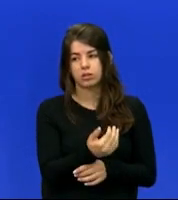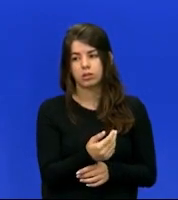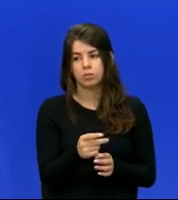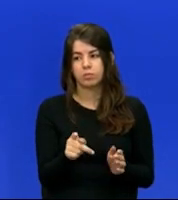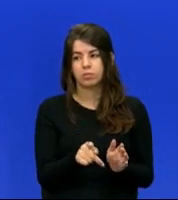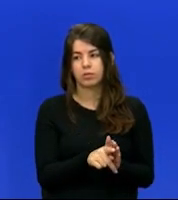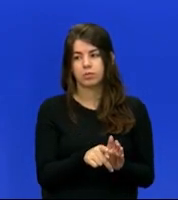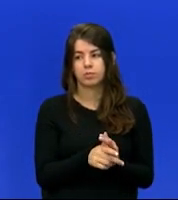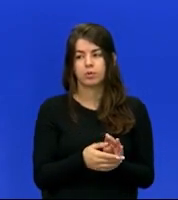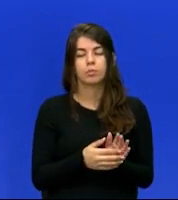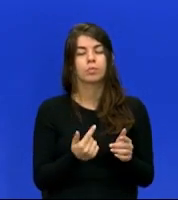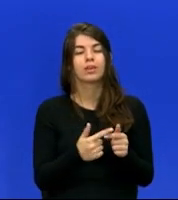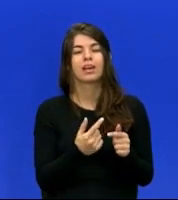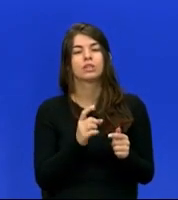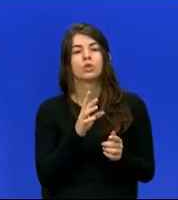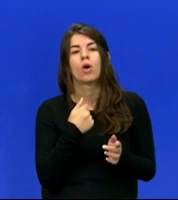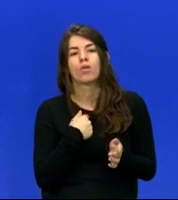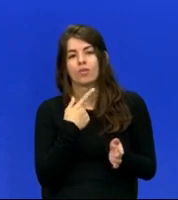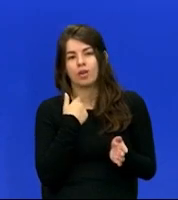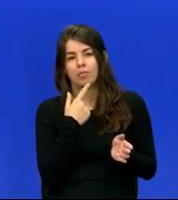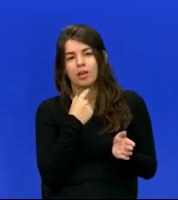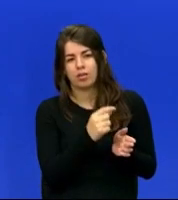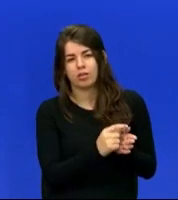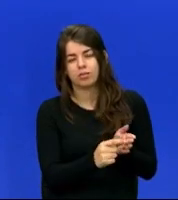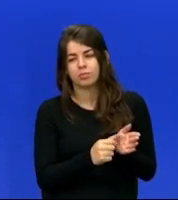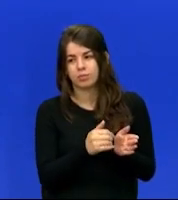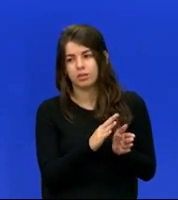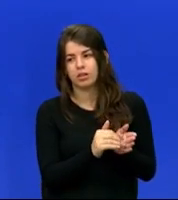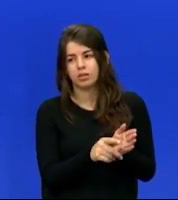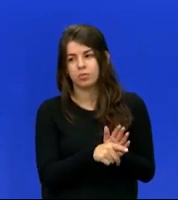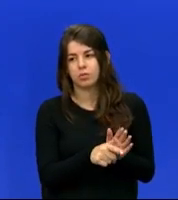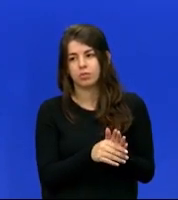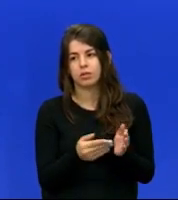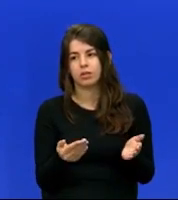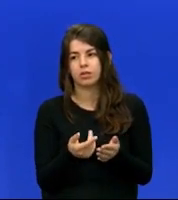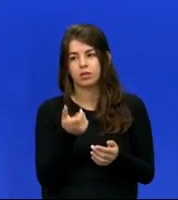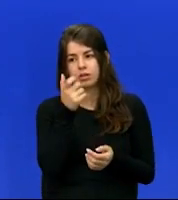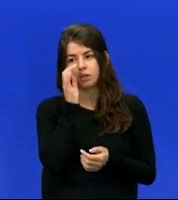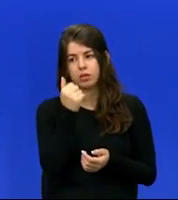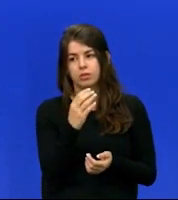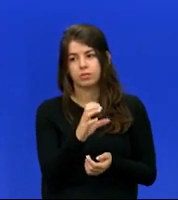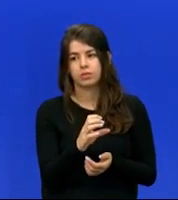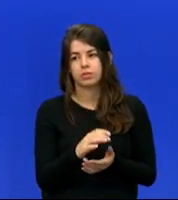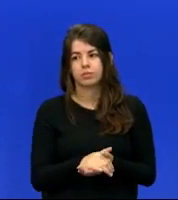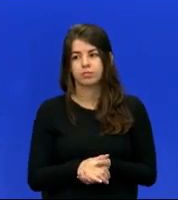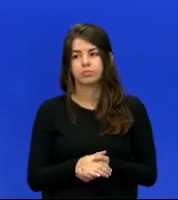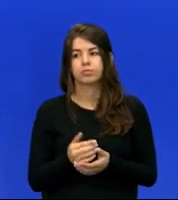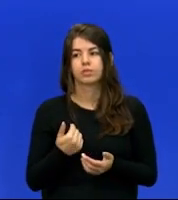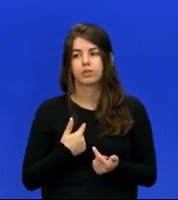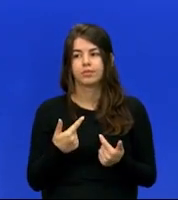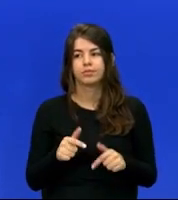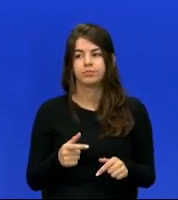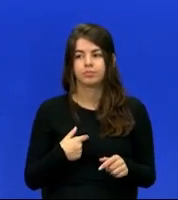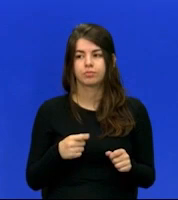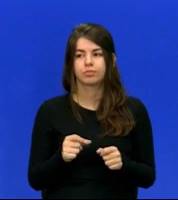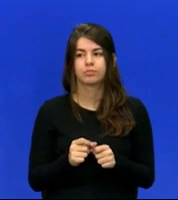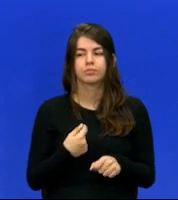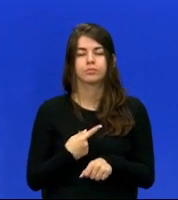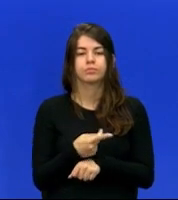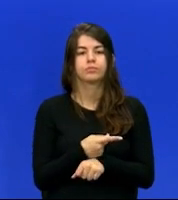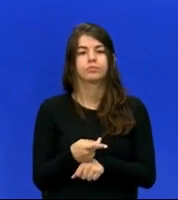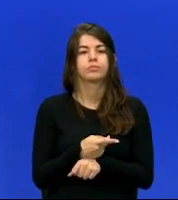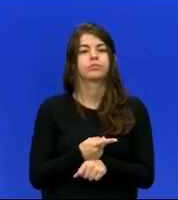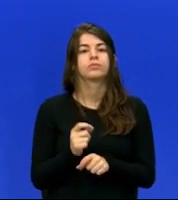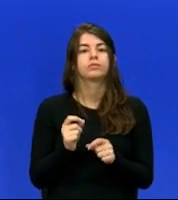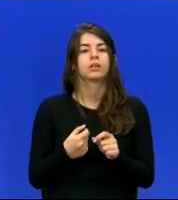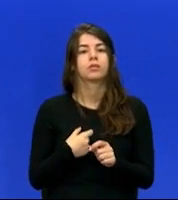que refere-se à minha área. E no caso do C, novamente, ele procura o que?